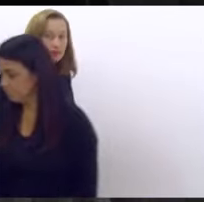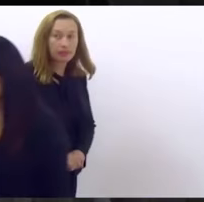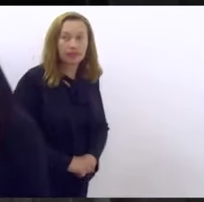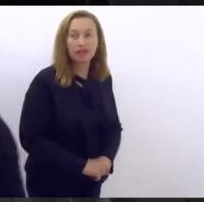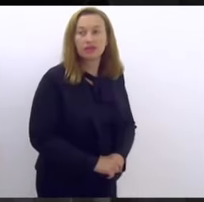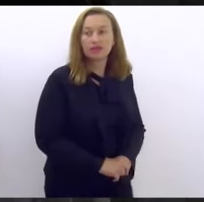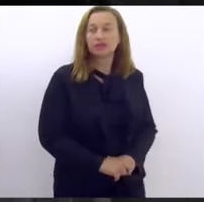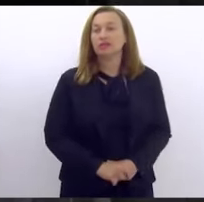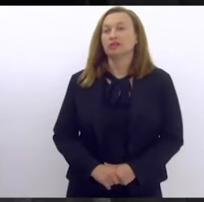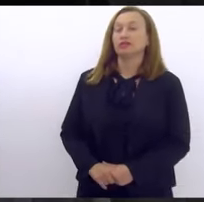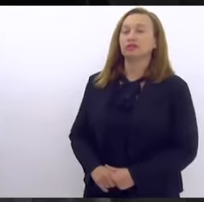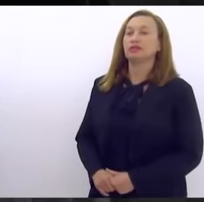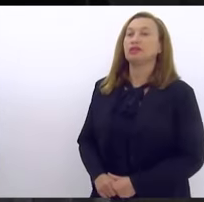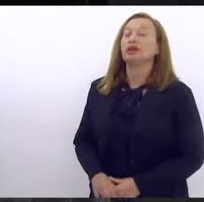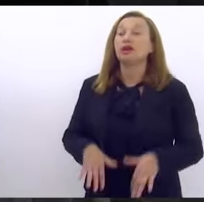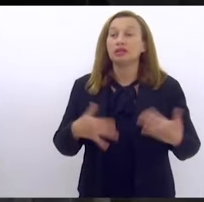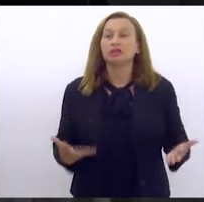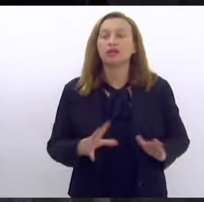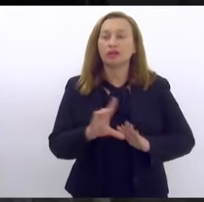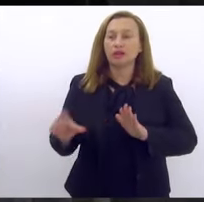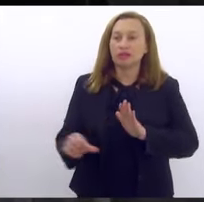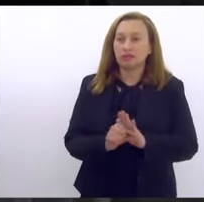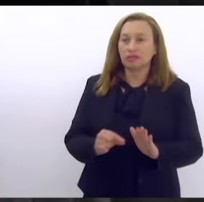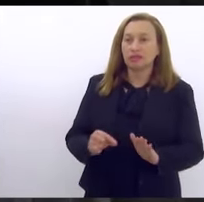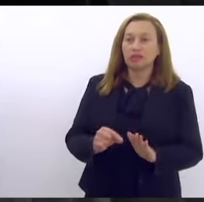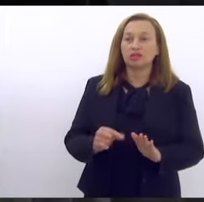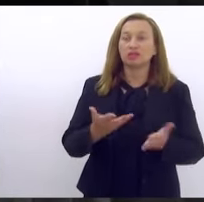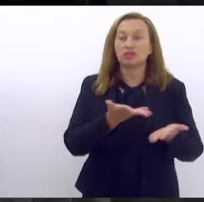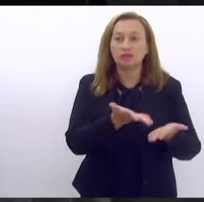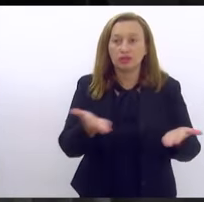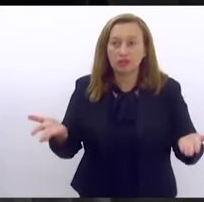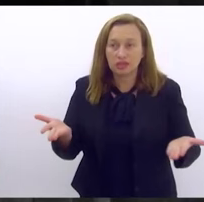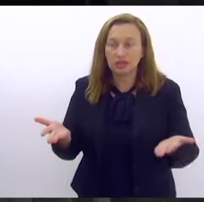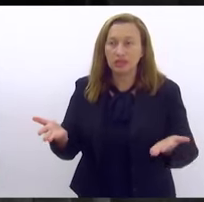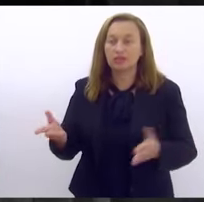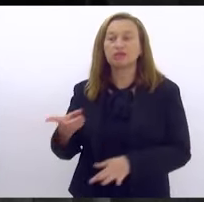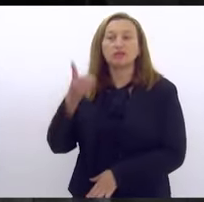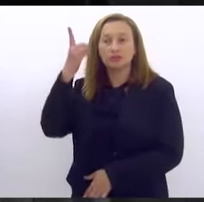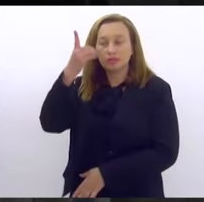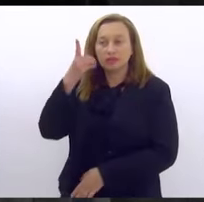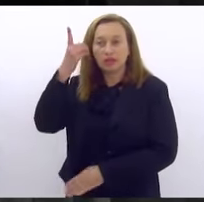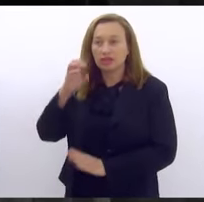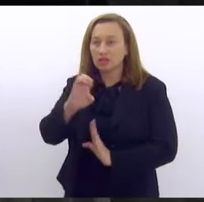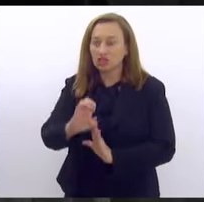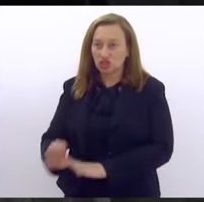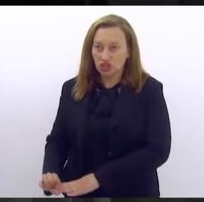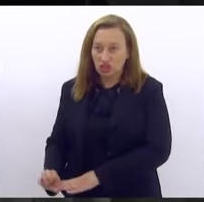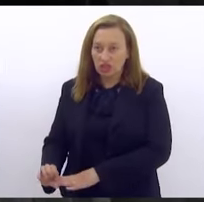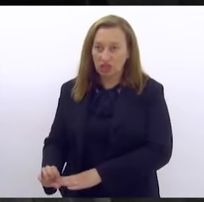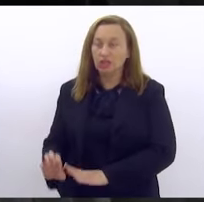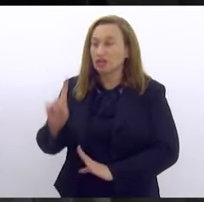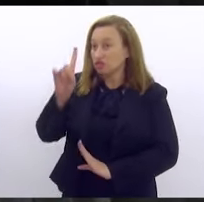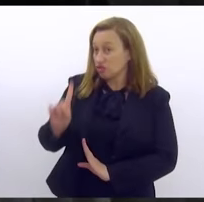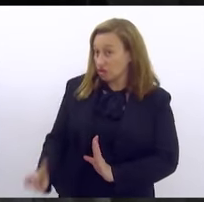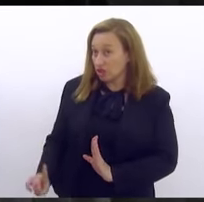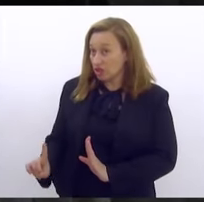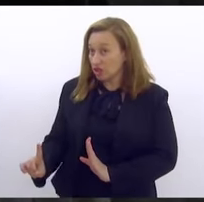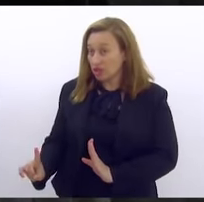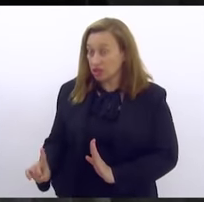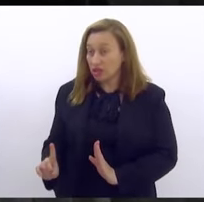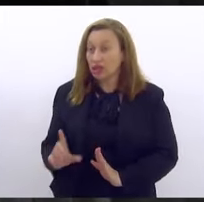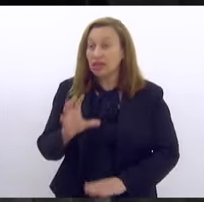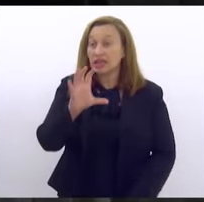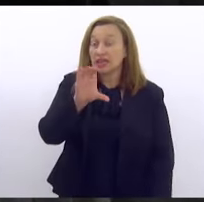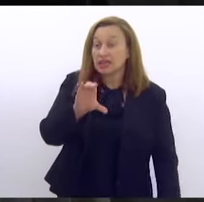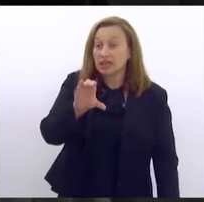vera essas emendas. Então, as emendas dos senhores parlamentares de esquerda, de direita, de centro, terão, secretária